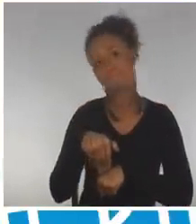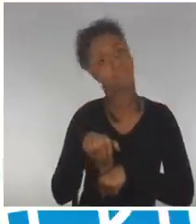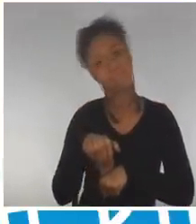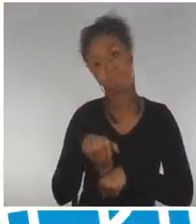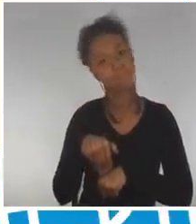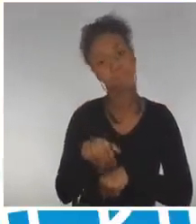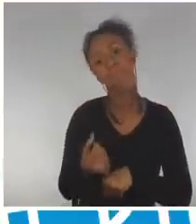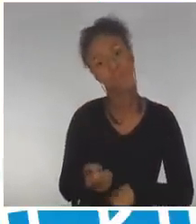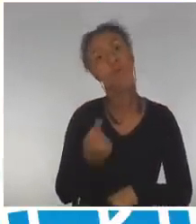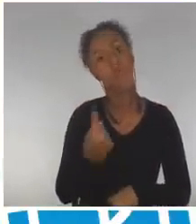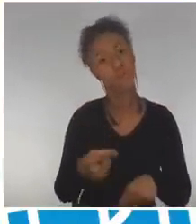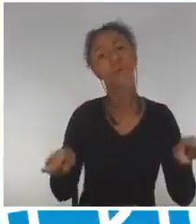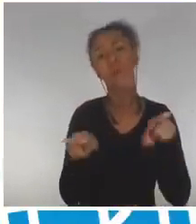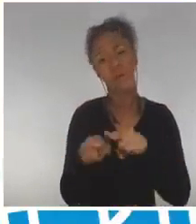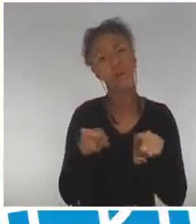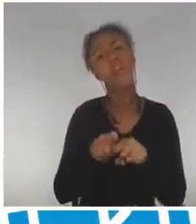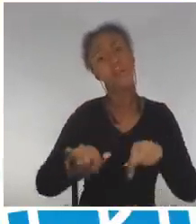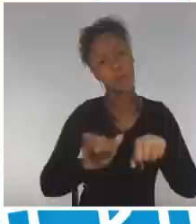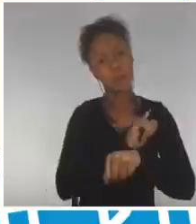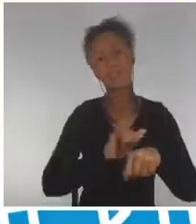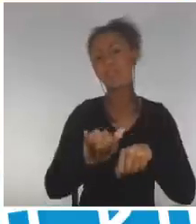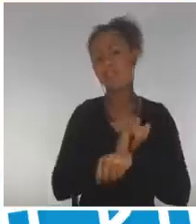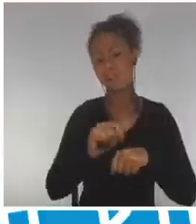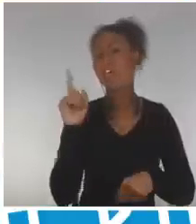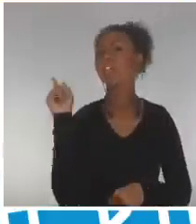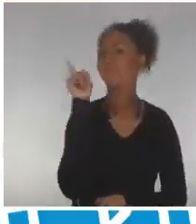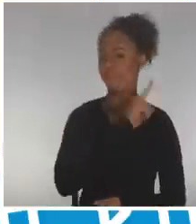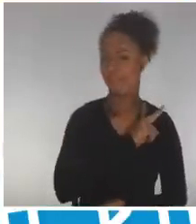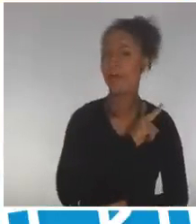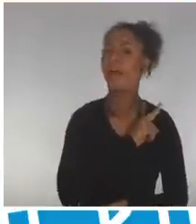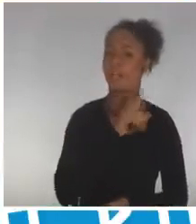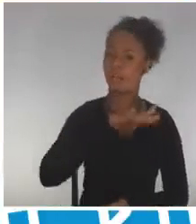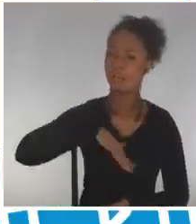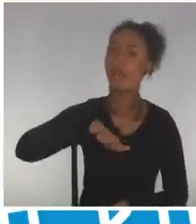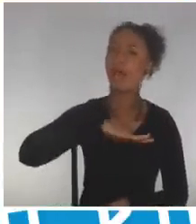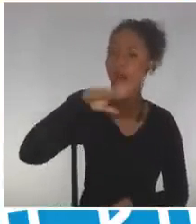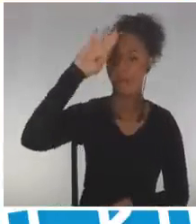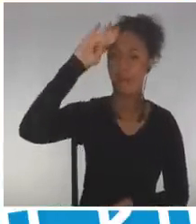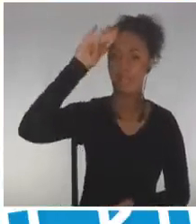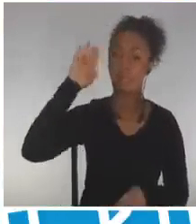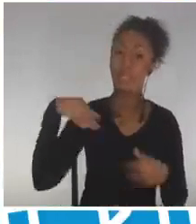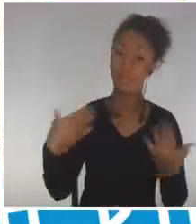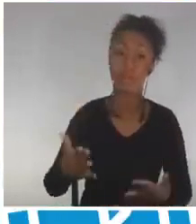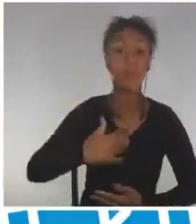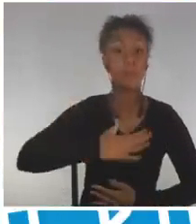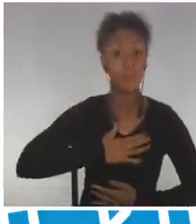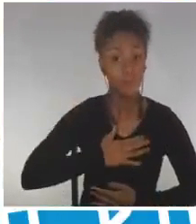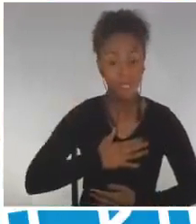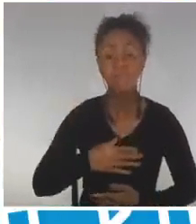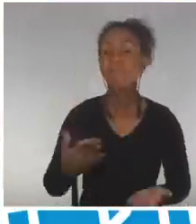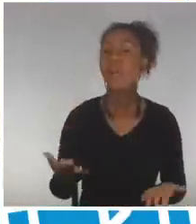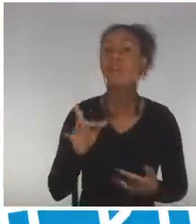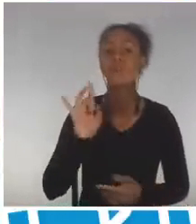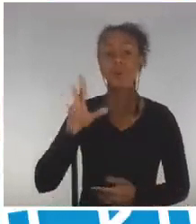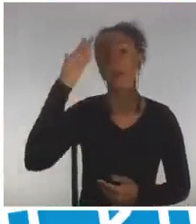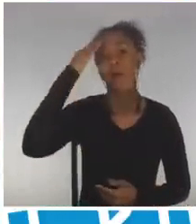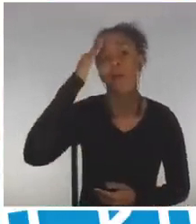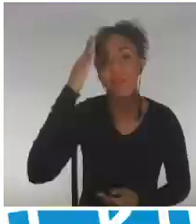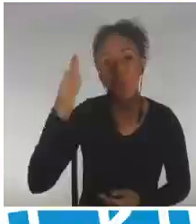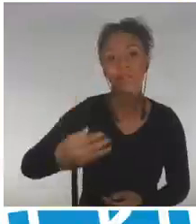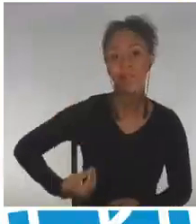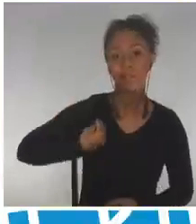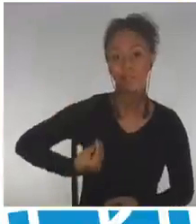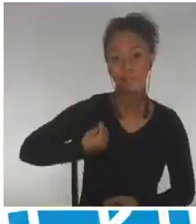medida imperfeita, além do mais, do ponto de vista acadêmico. Então, Maria Helena, para mim é isso. Agradeço a participação. Fico